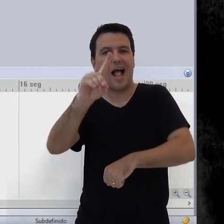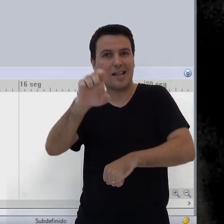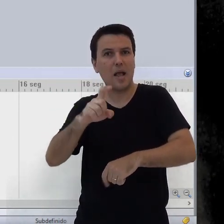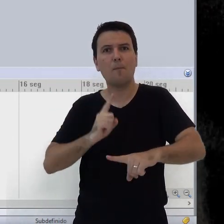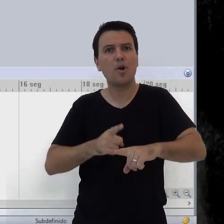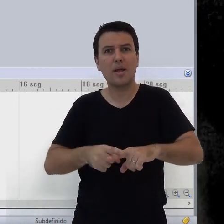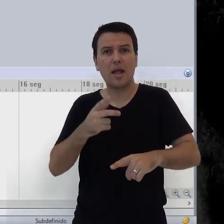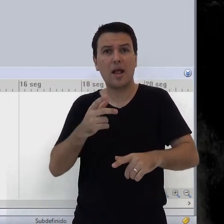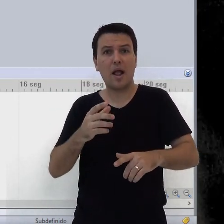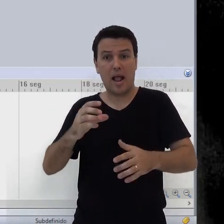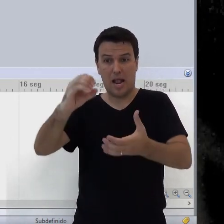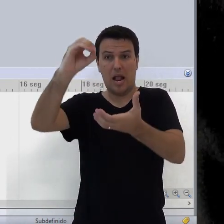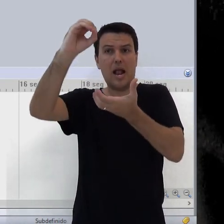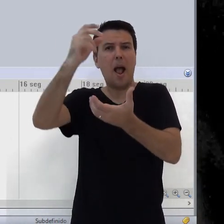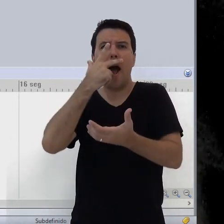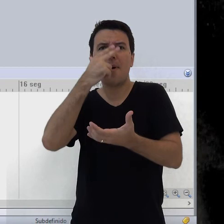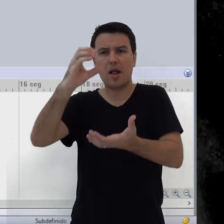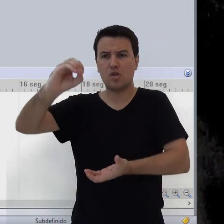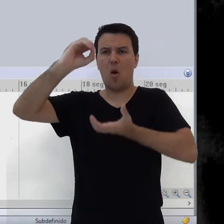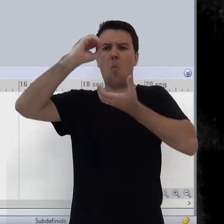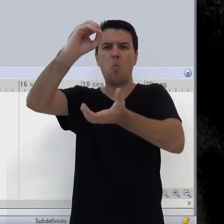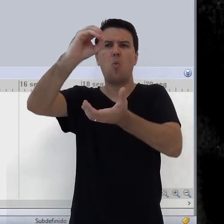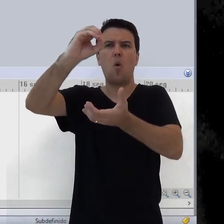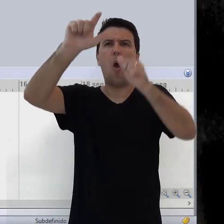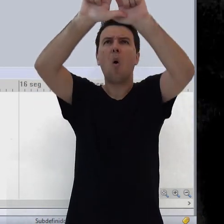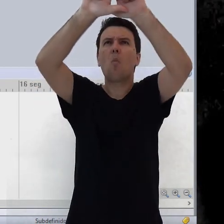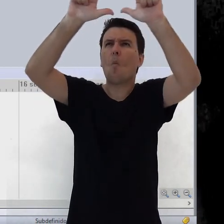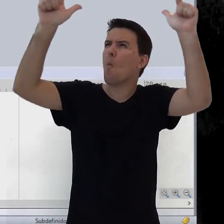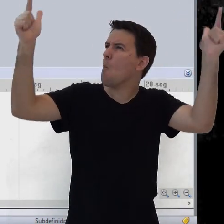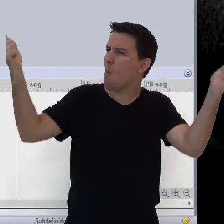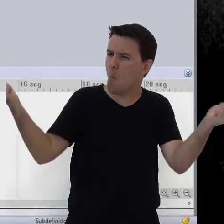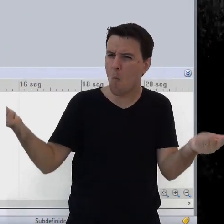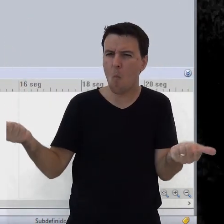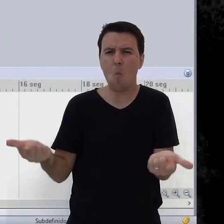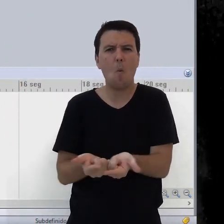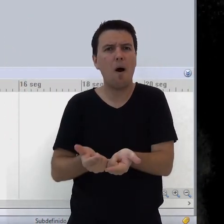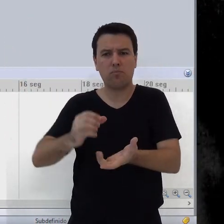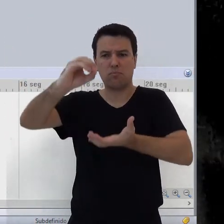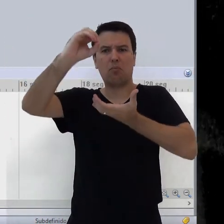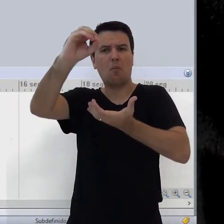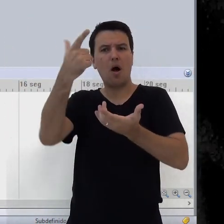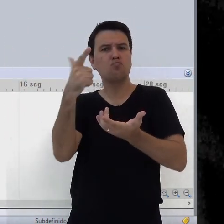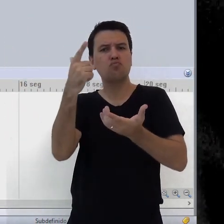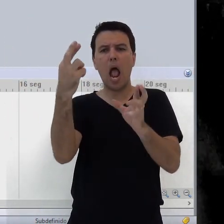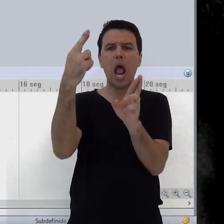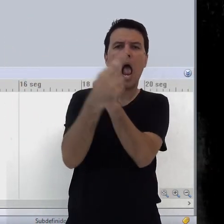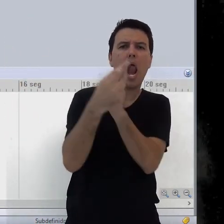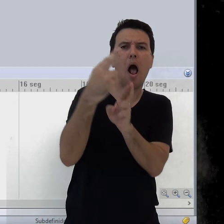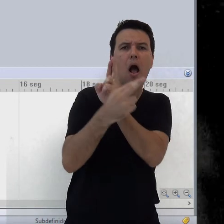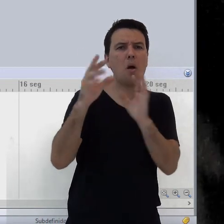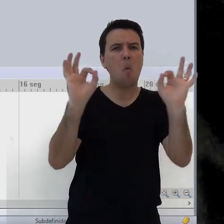essas duas peças, elas estão como se elas estivessem num vácuo. Não existe nenhuma relação entre